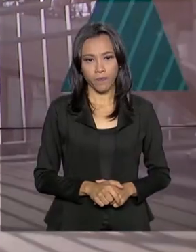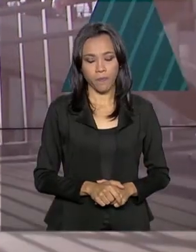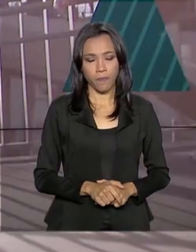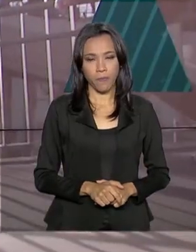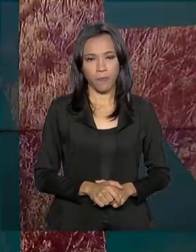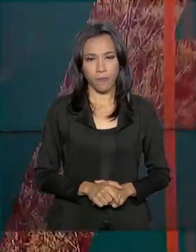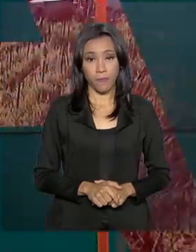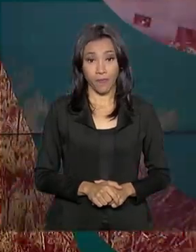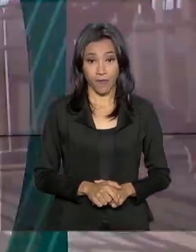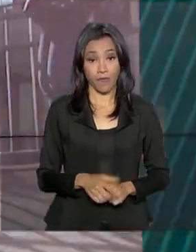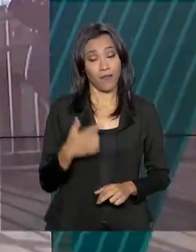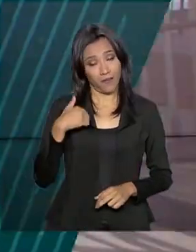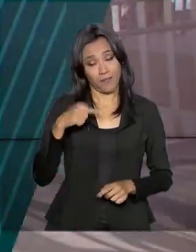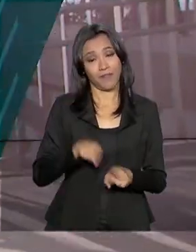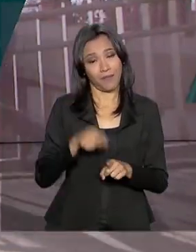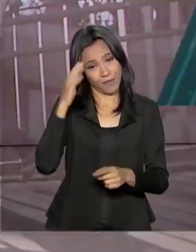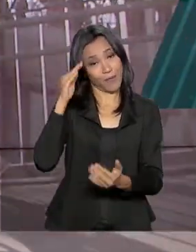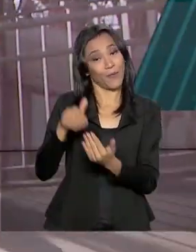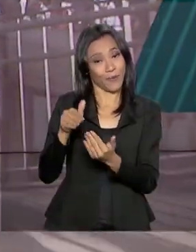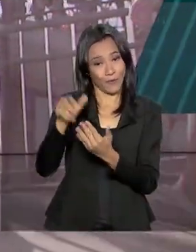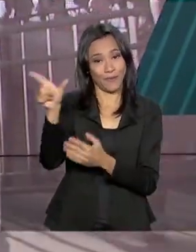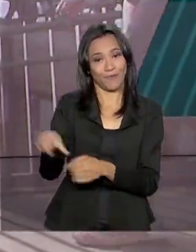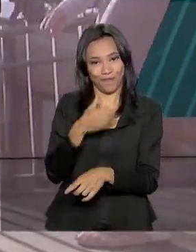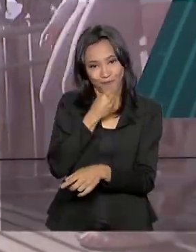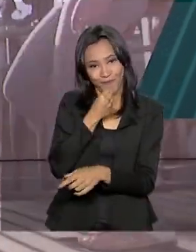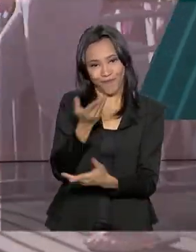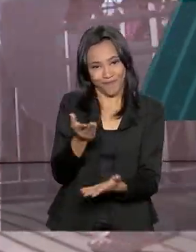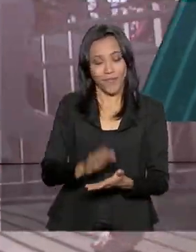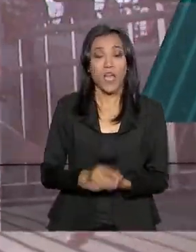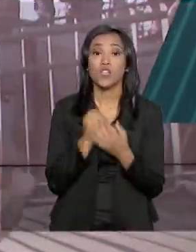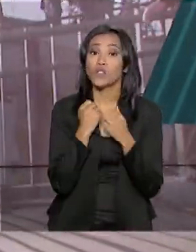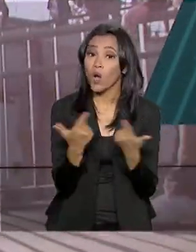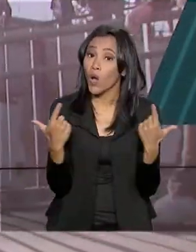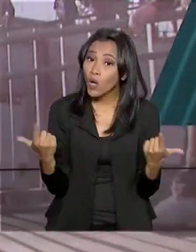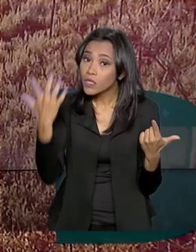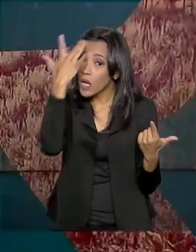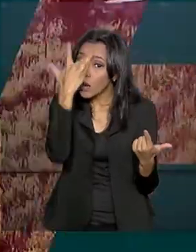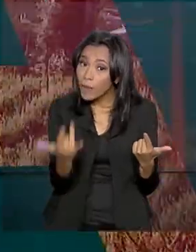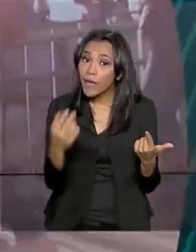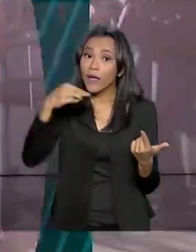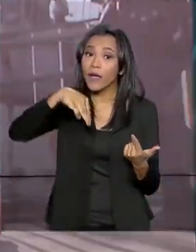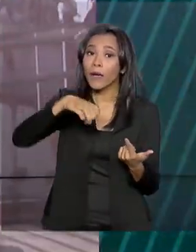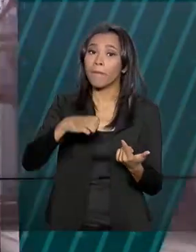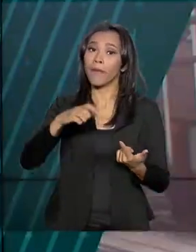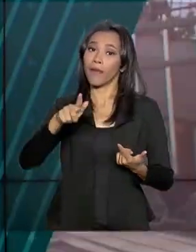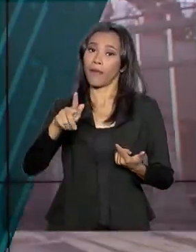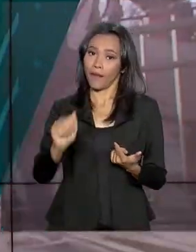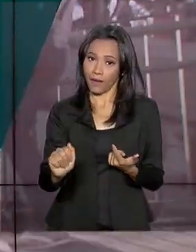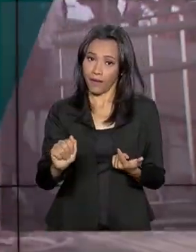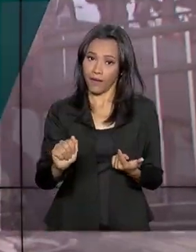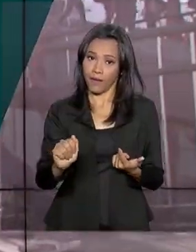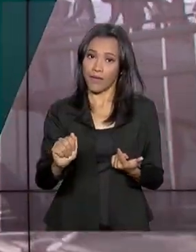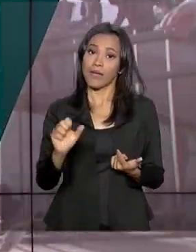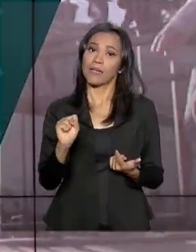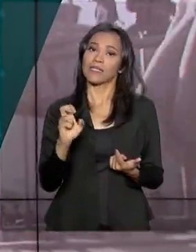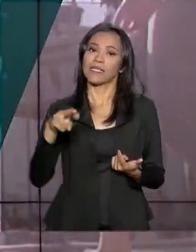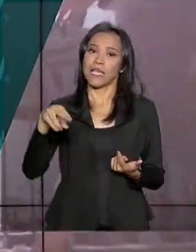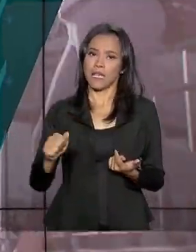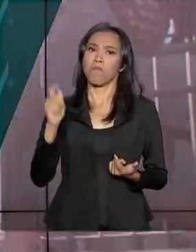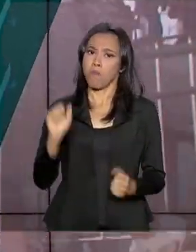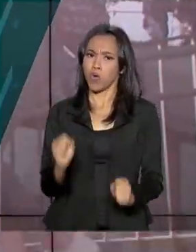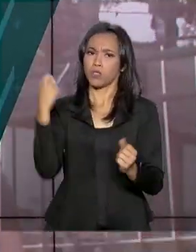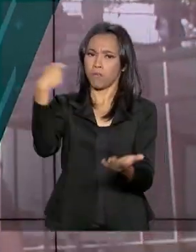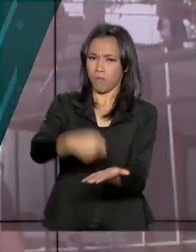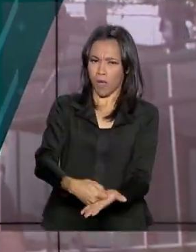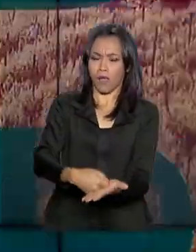eu também concordo com o seu antônio bem a sorte está lançada amanhã a mega sena que está acumulada poderá pagar um prêmio de 105